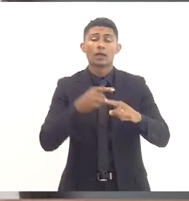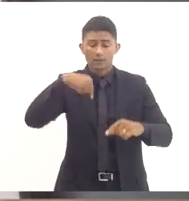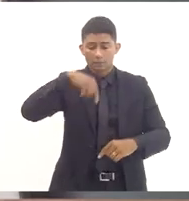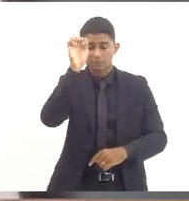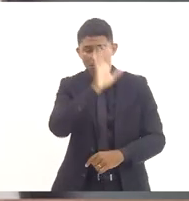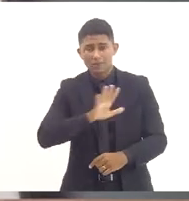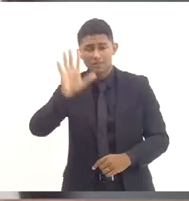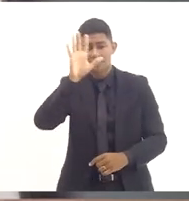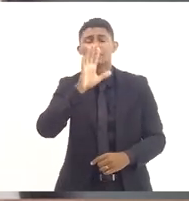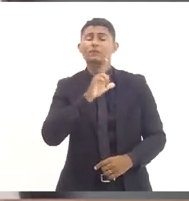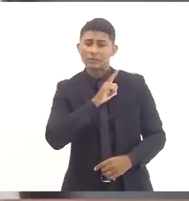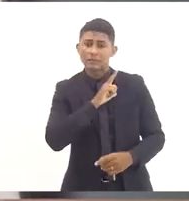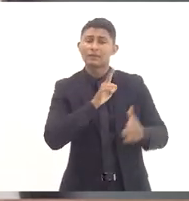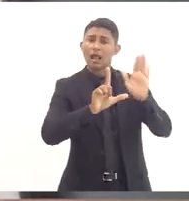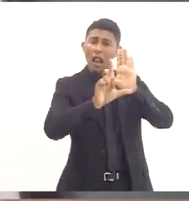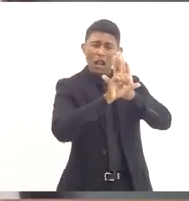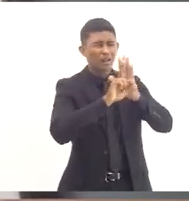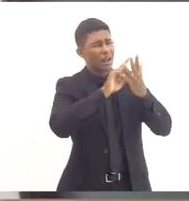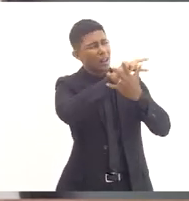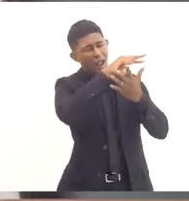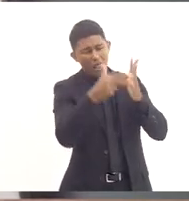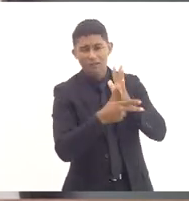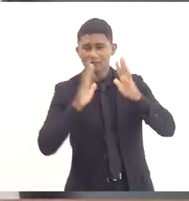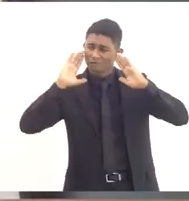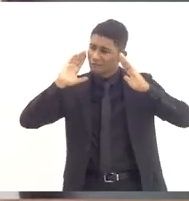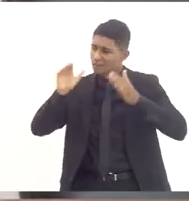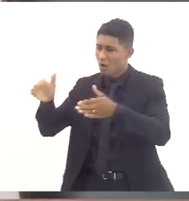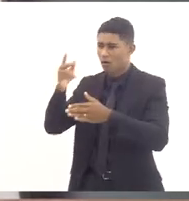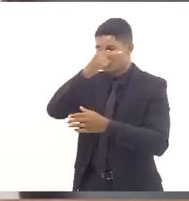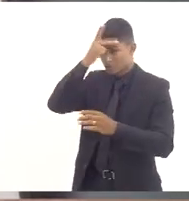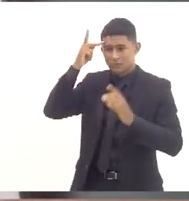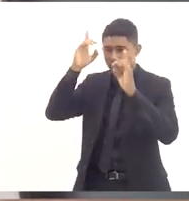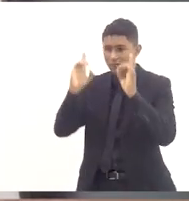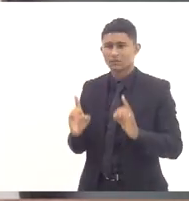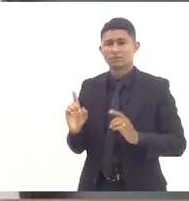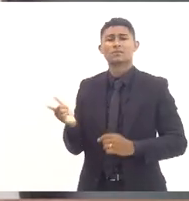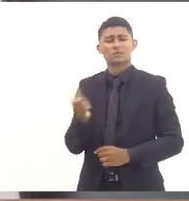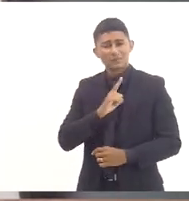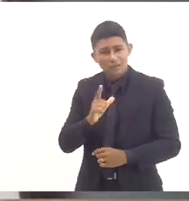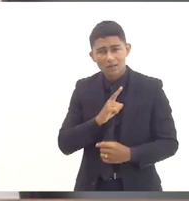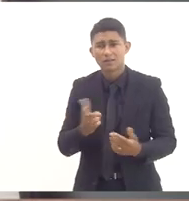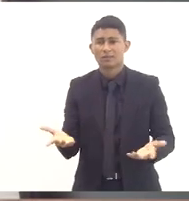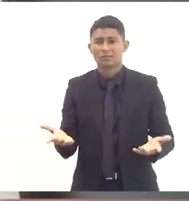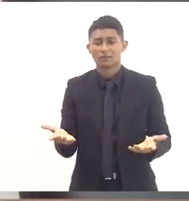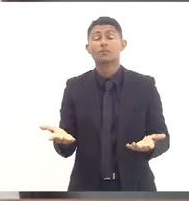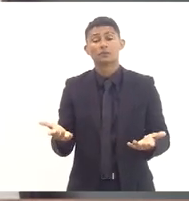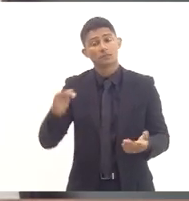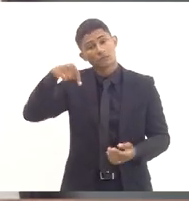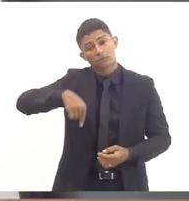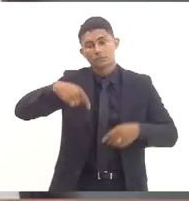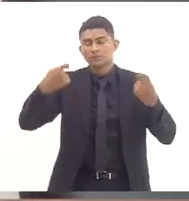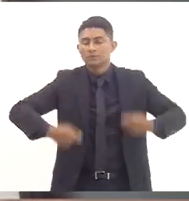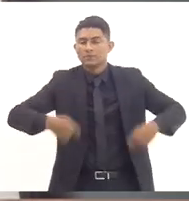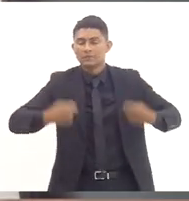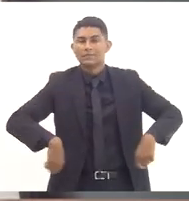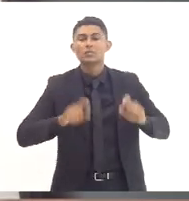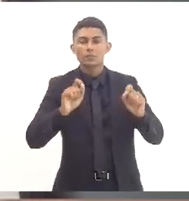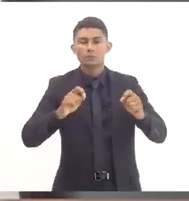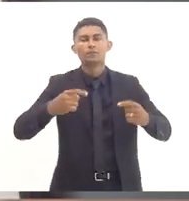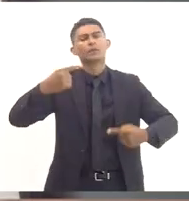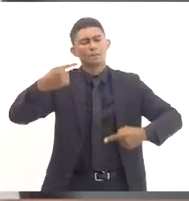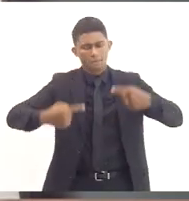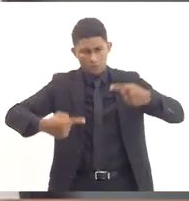leis voltadas para a pessoa com deficiência mesmo antes no Estatuto da pessoa com deficiência o que nós precisamos são de